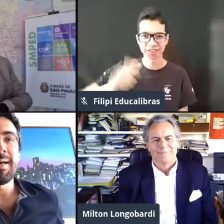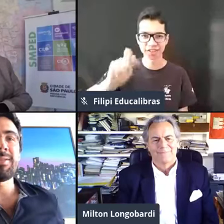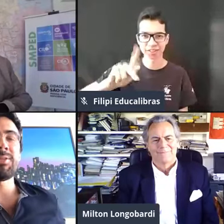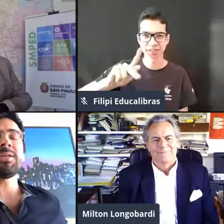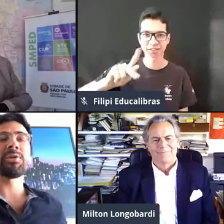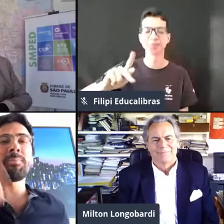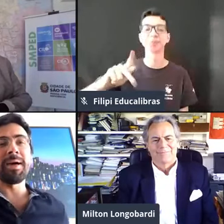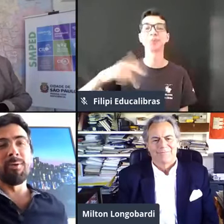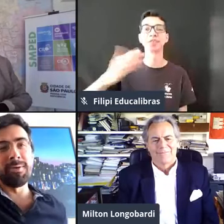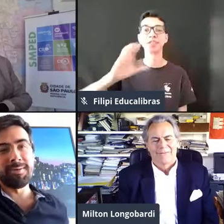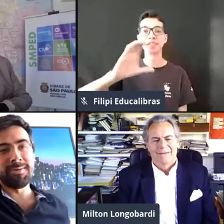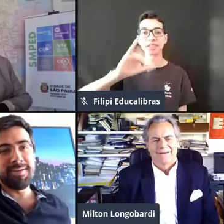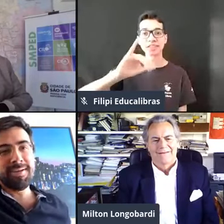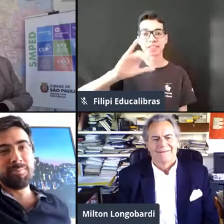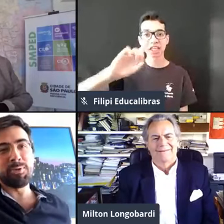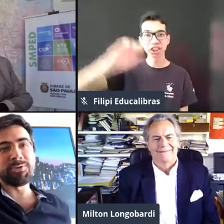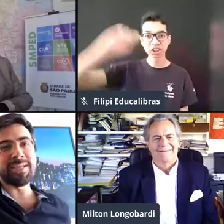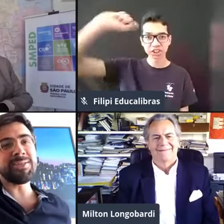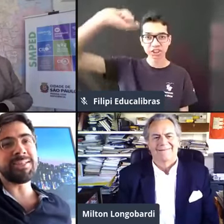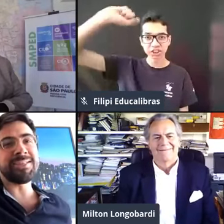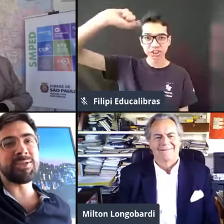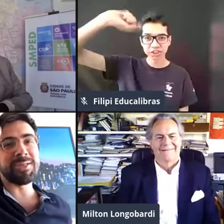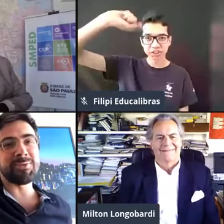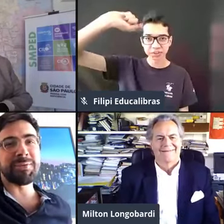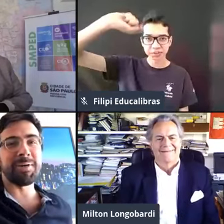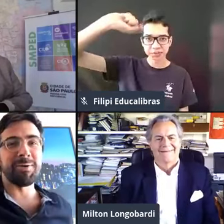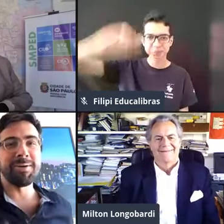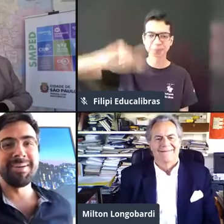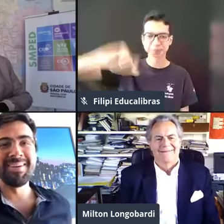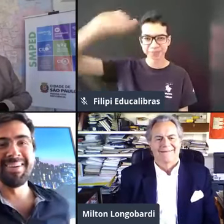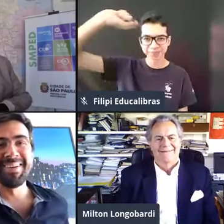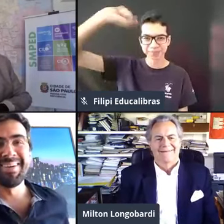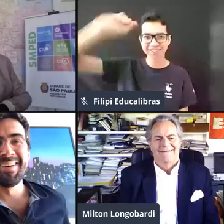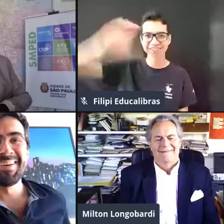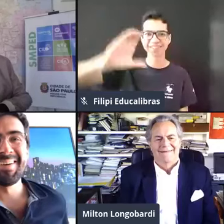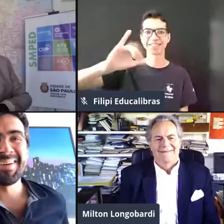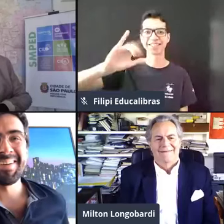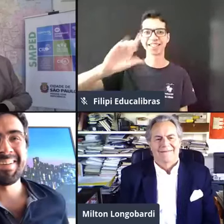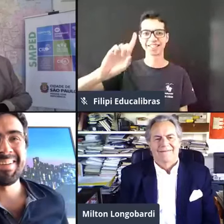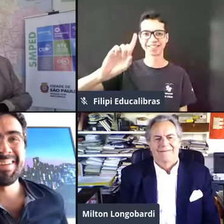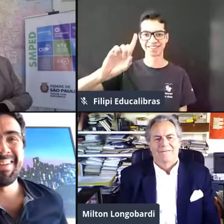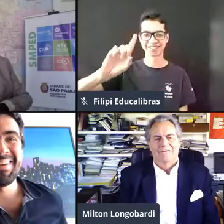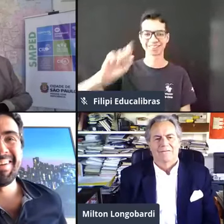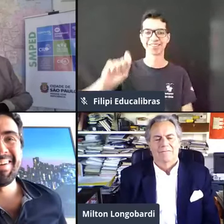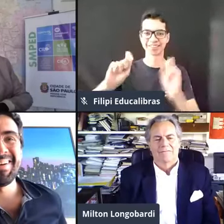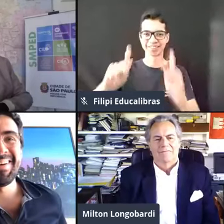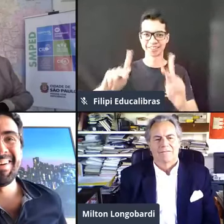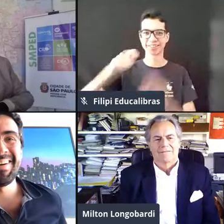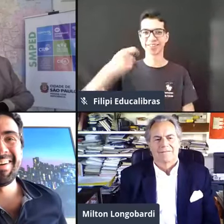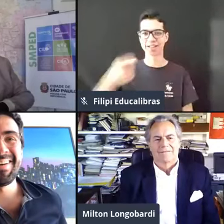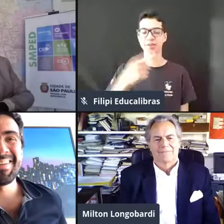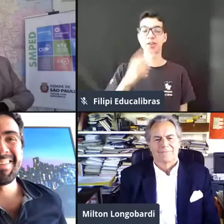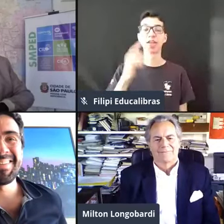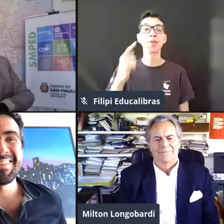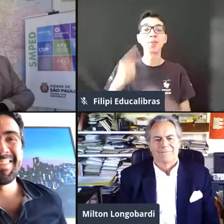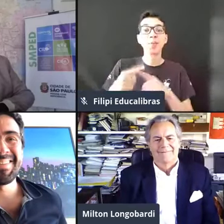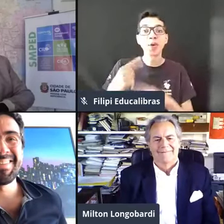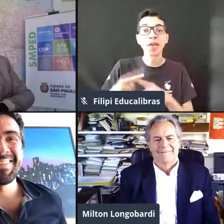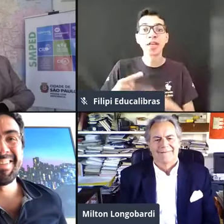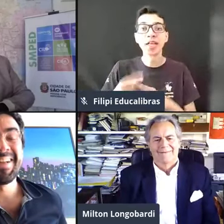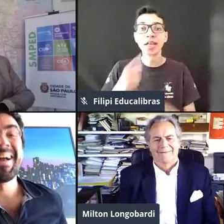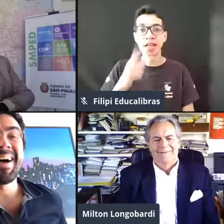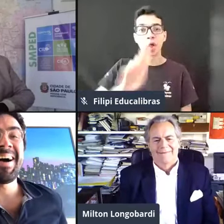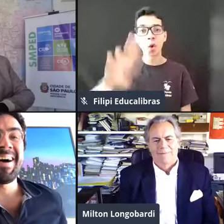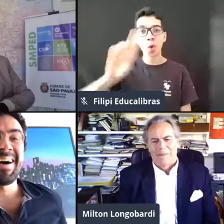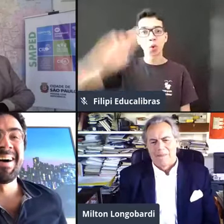O sinal assim. Tira o chapéu. Tira um boné. Tira o chapéu. Não. É porque eu uso no inverno, eu uso boina,